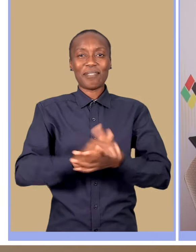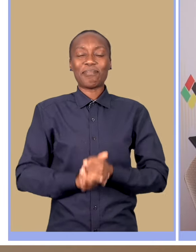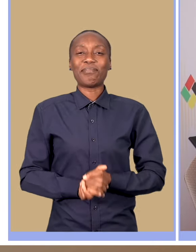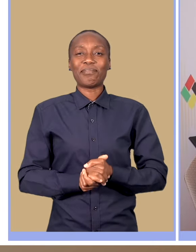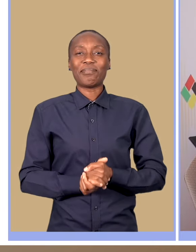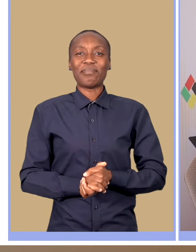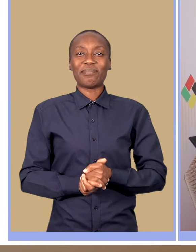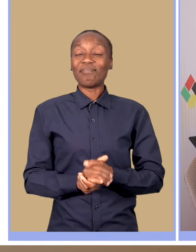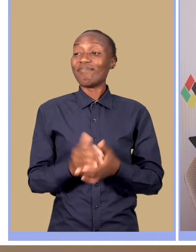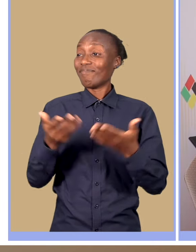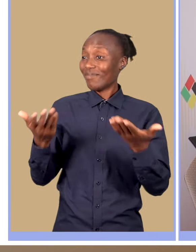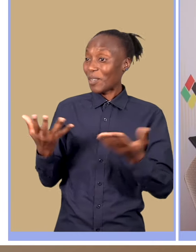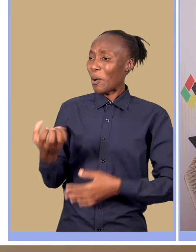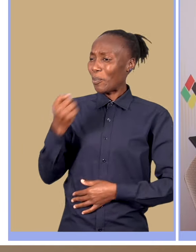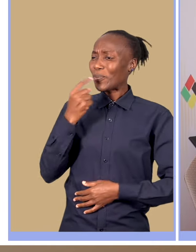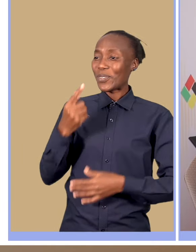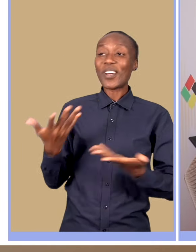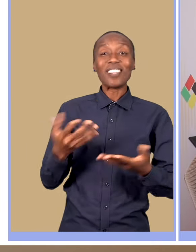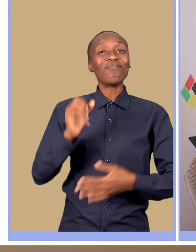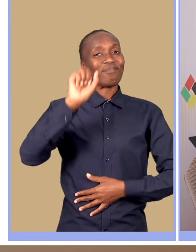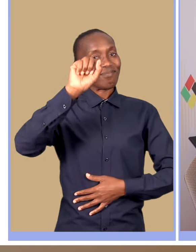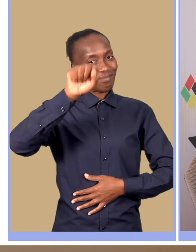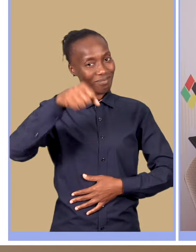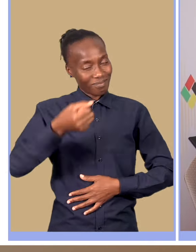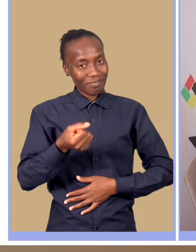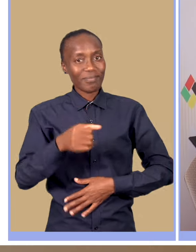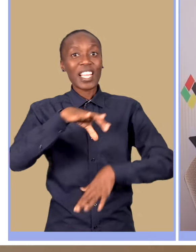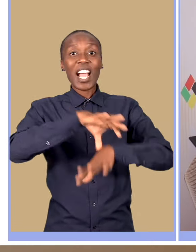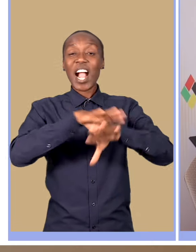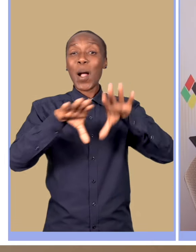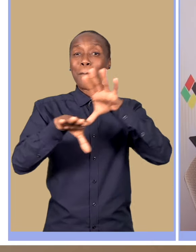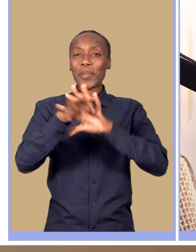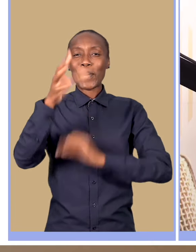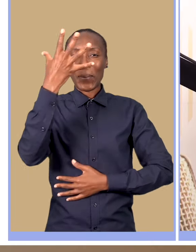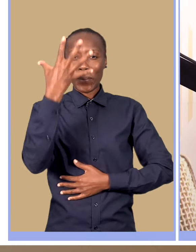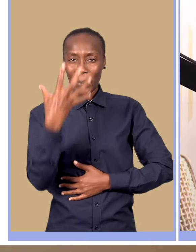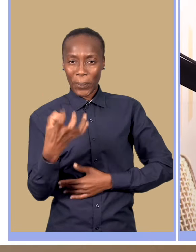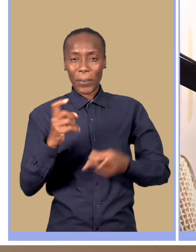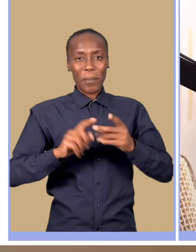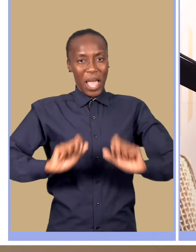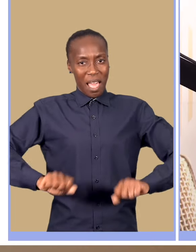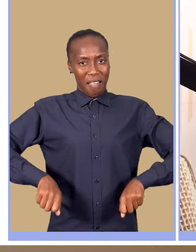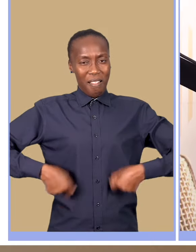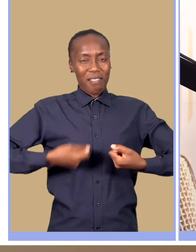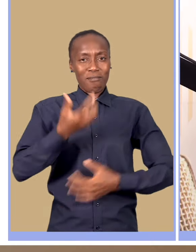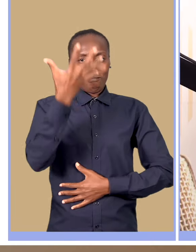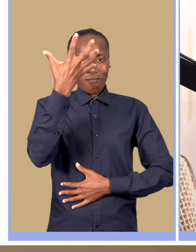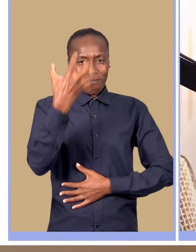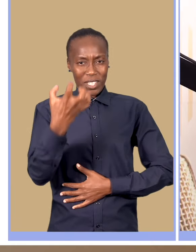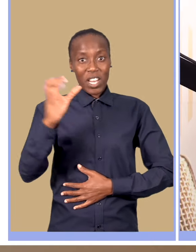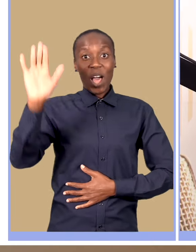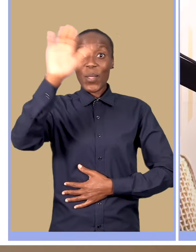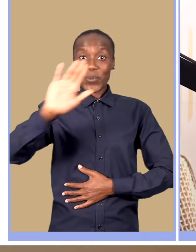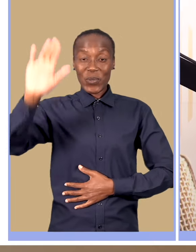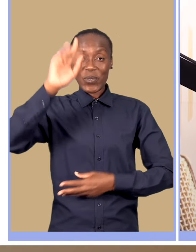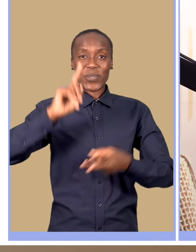também eu tem estou que dizer mais ou menos como é que é. como, Bonito. exato. Pois, Eu estou de uma camisa preta, Sim. calça de jeans